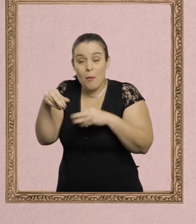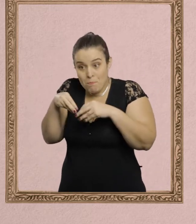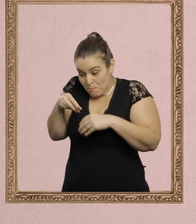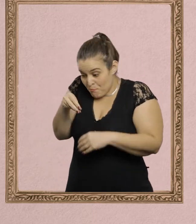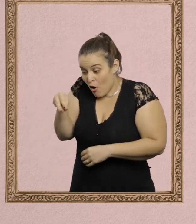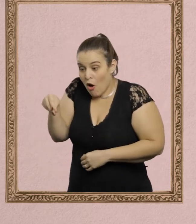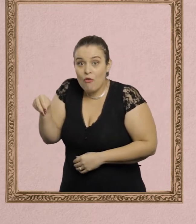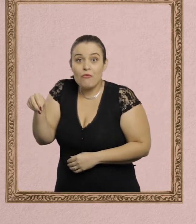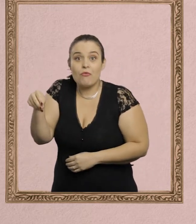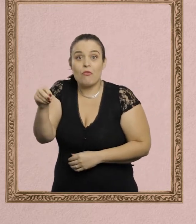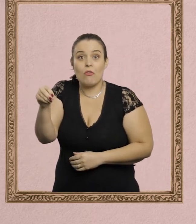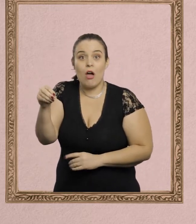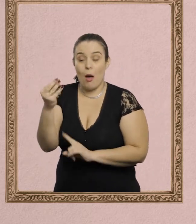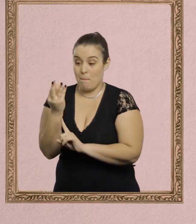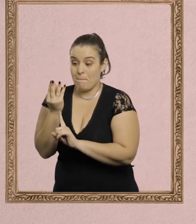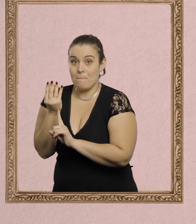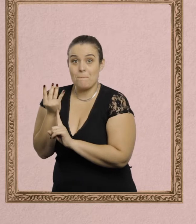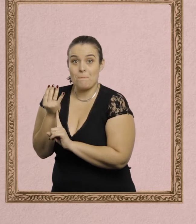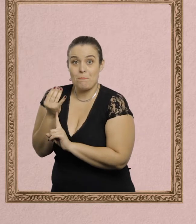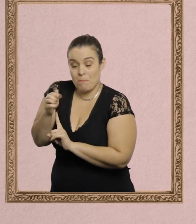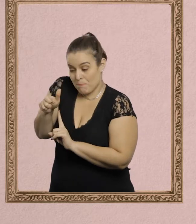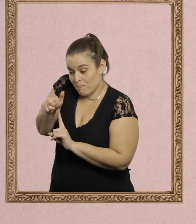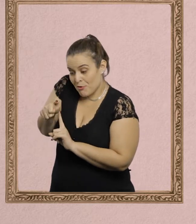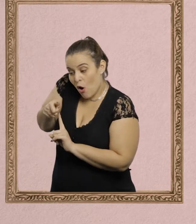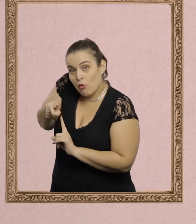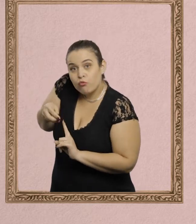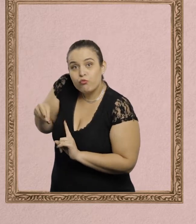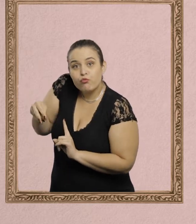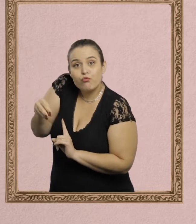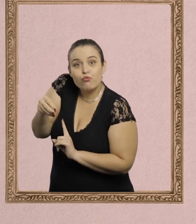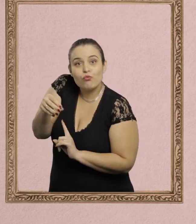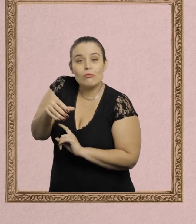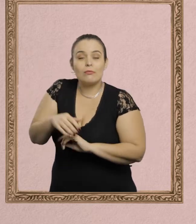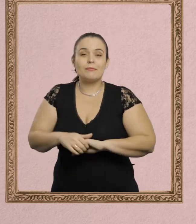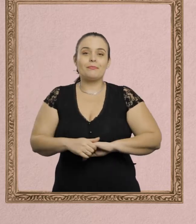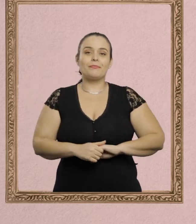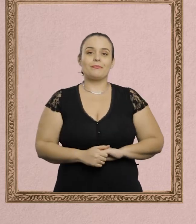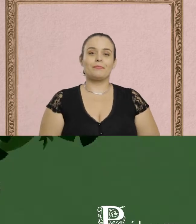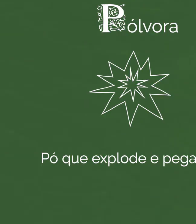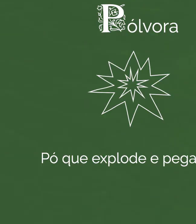pólvora. Gancho acendeu um pavio. Ele gritou para Peter Pan: